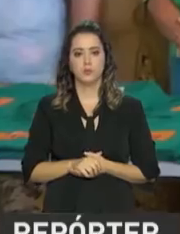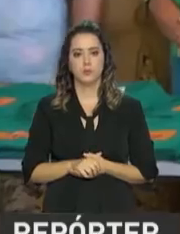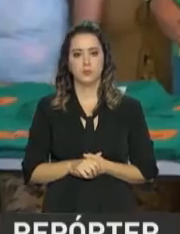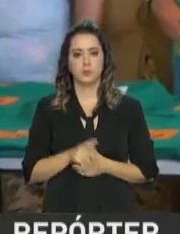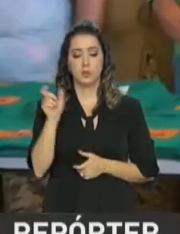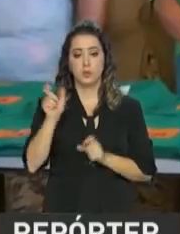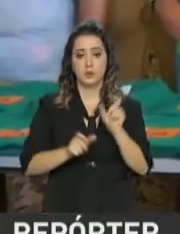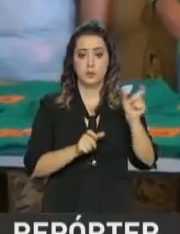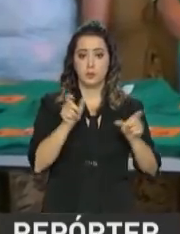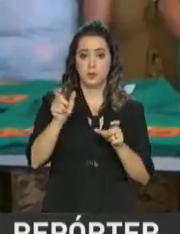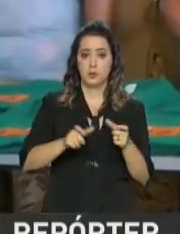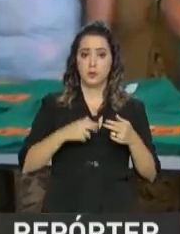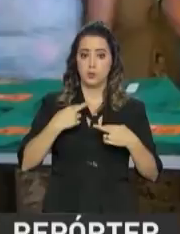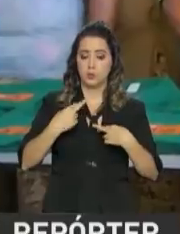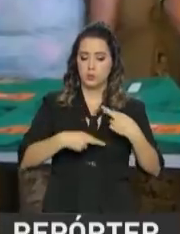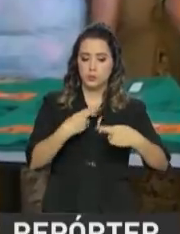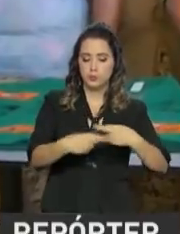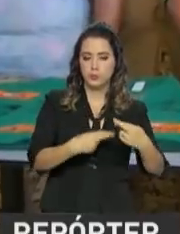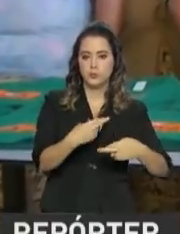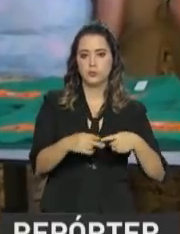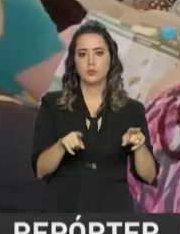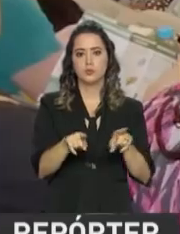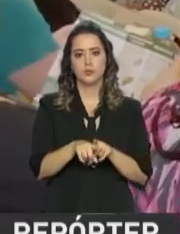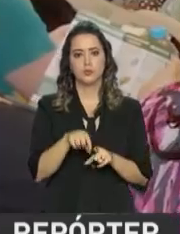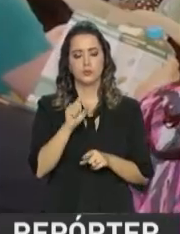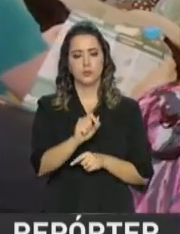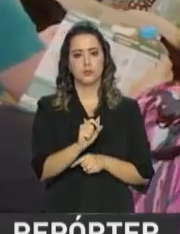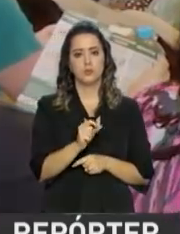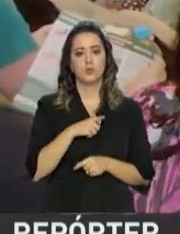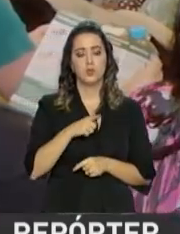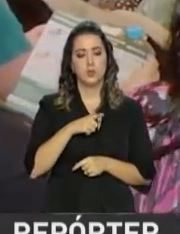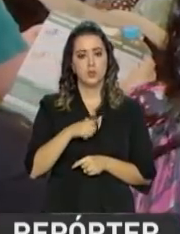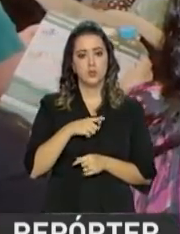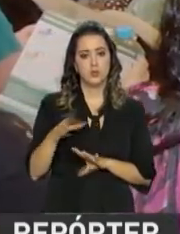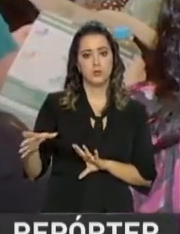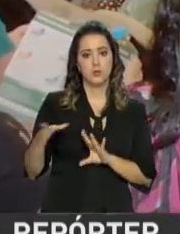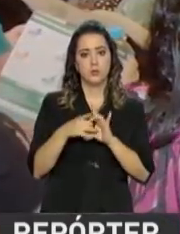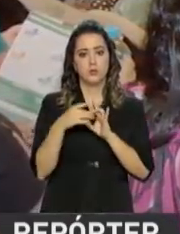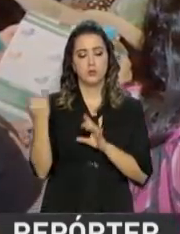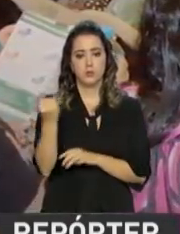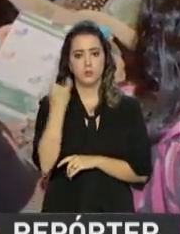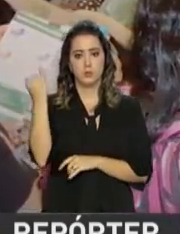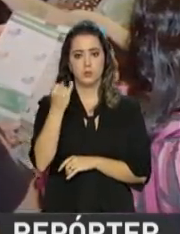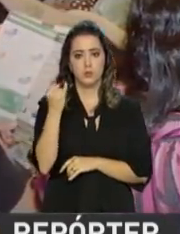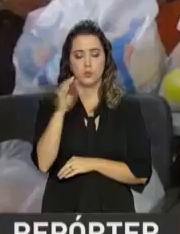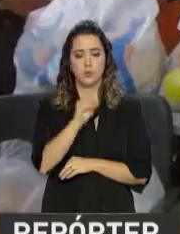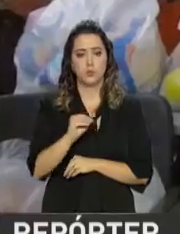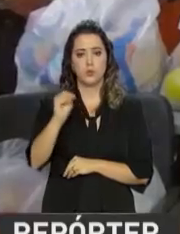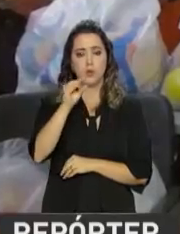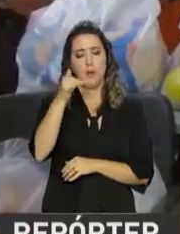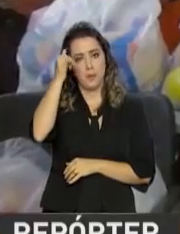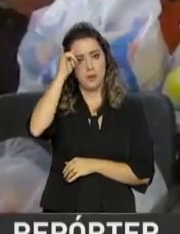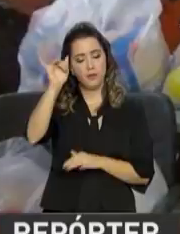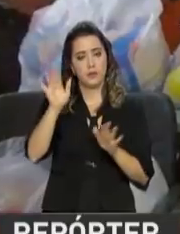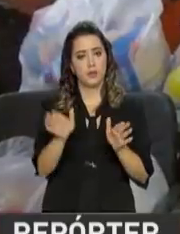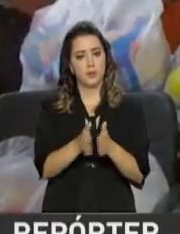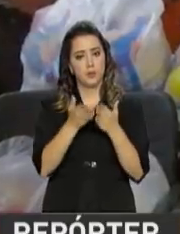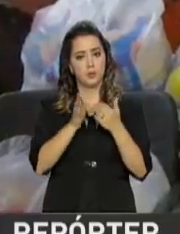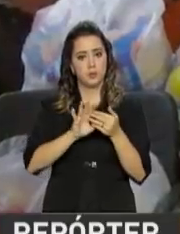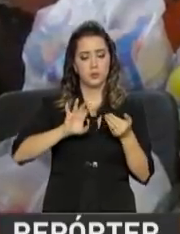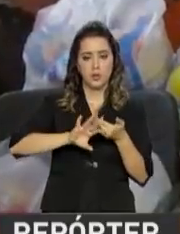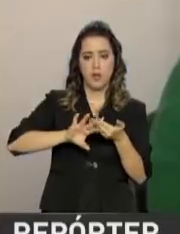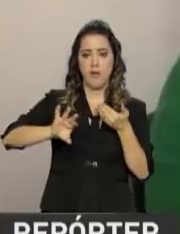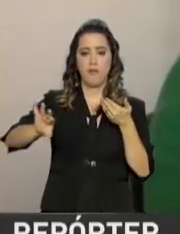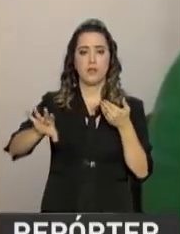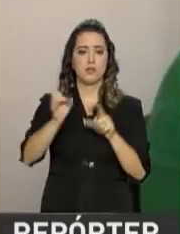Os catadores de rua e a Prefeitura de Campo Largo tiveram um parceiro valioso nas ações de combate à pobreza, exclusão